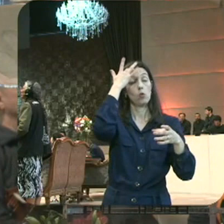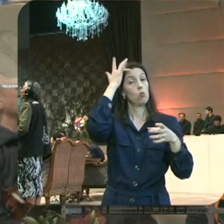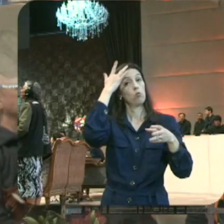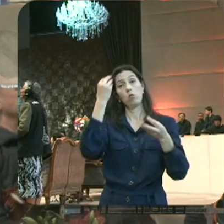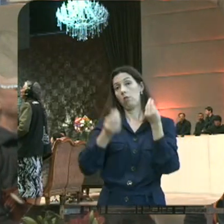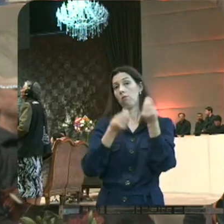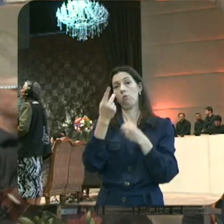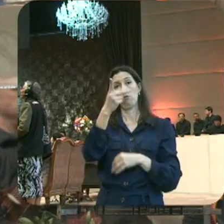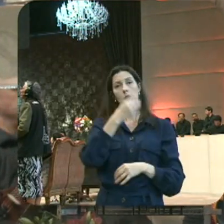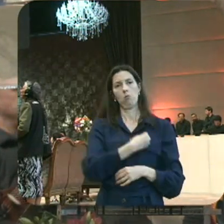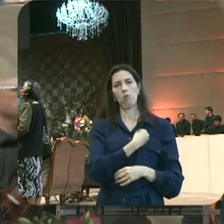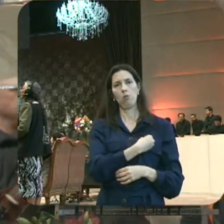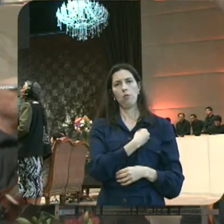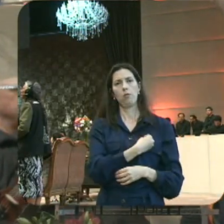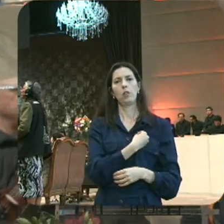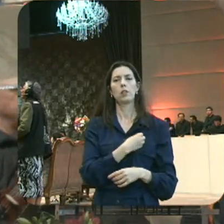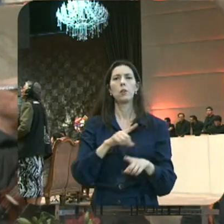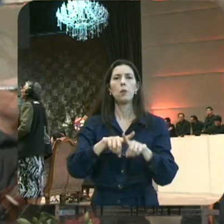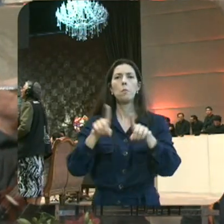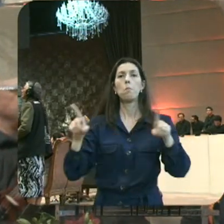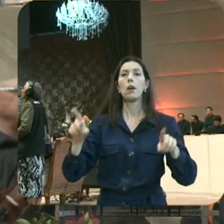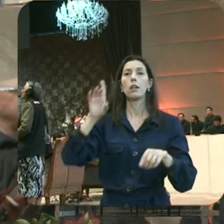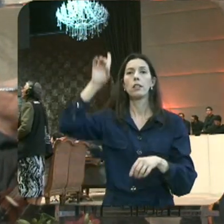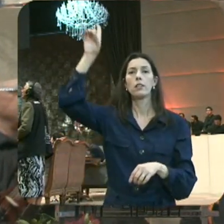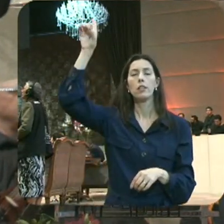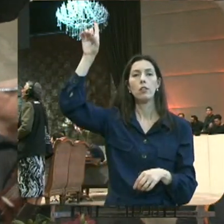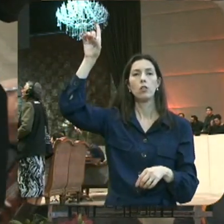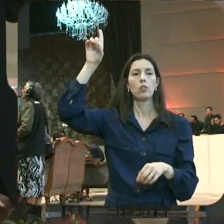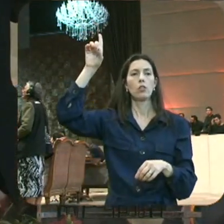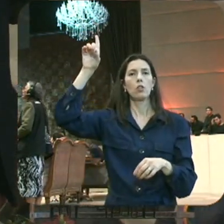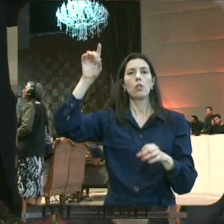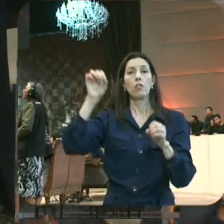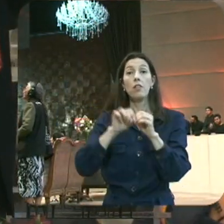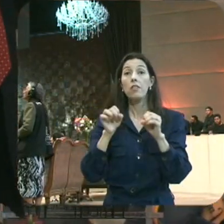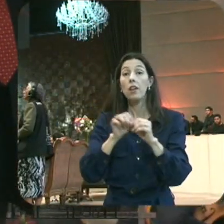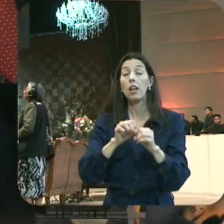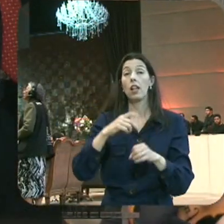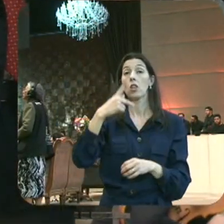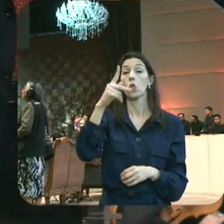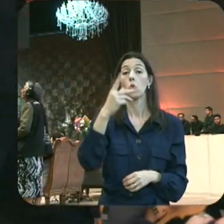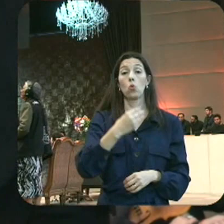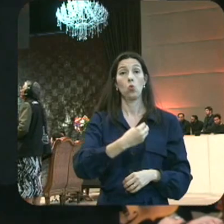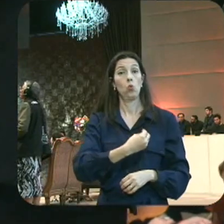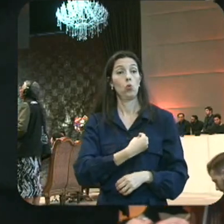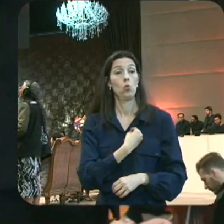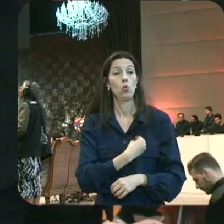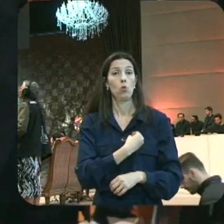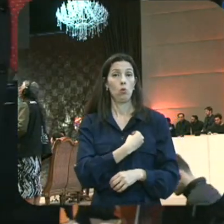tua vida, tá? Você vai começar dizendo, Senhor, eu ouvi a tua voz